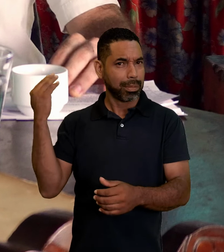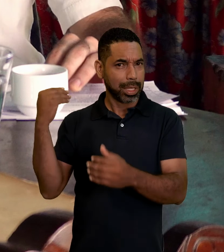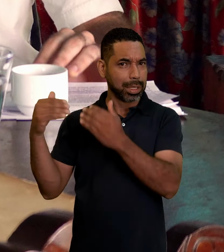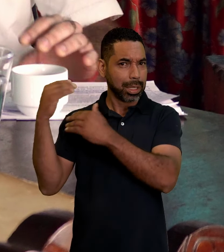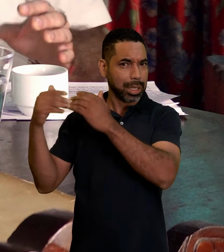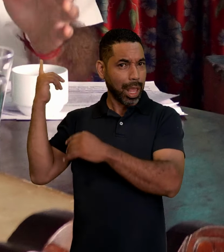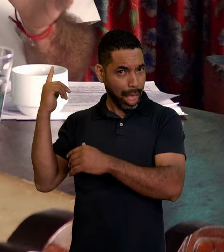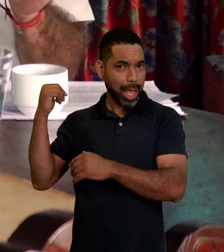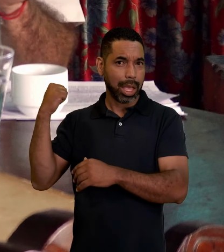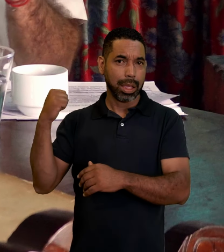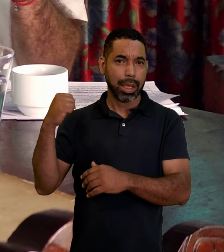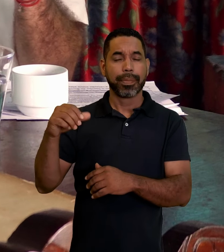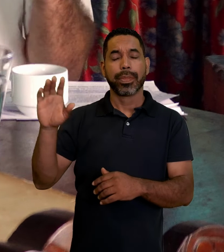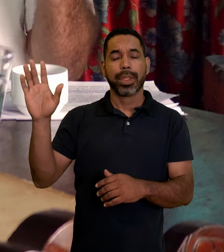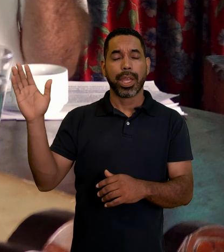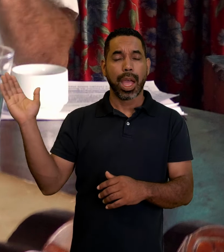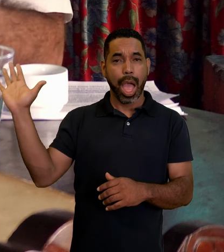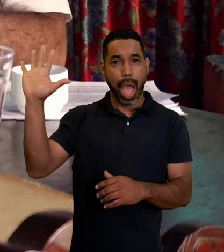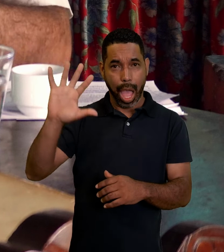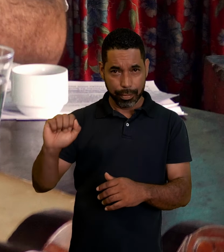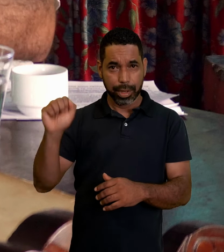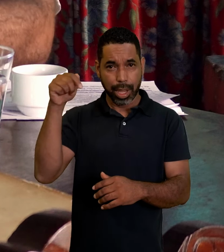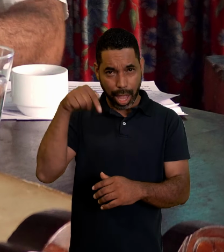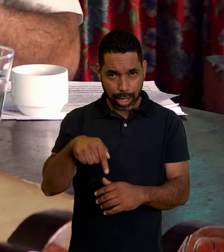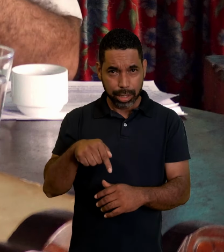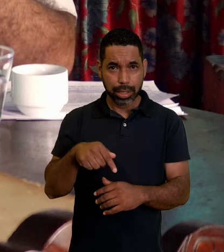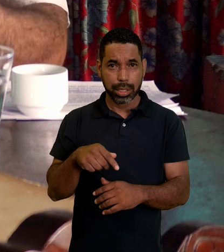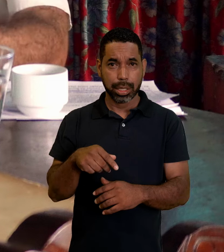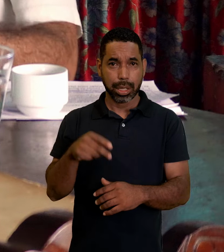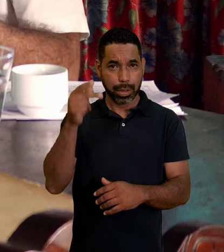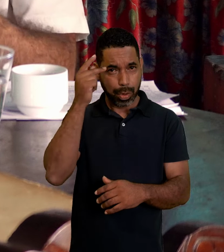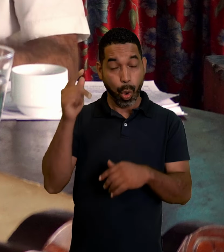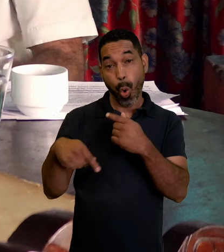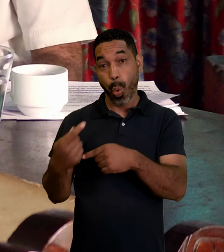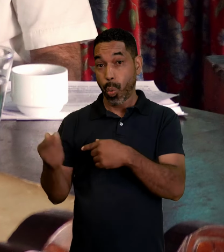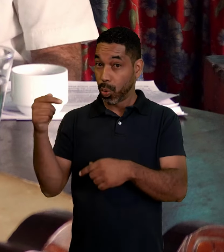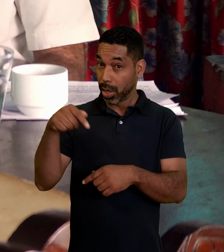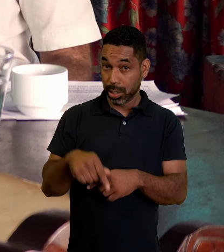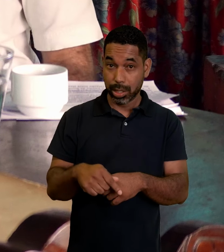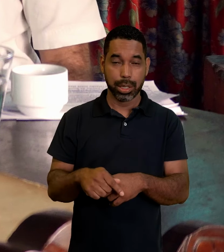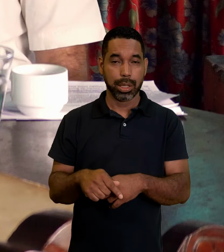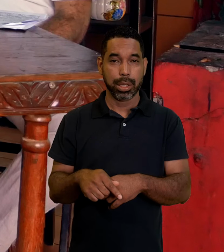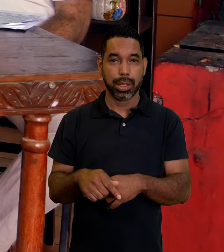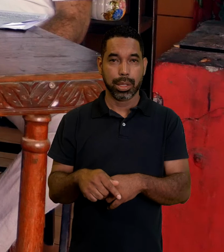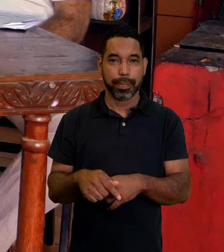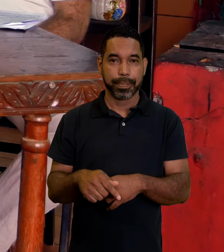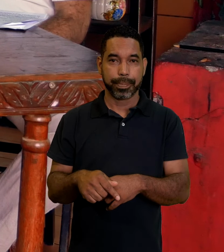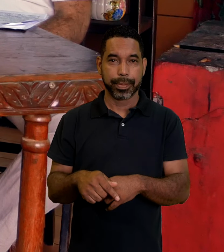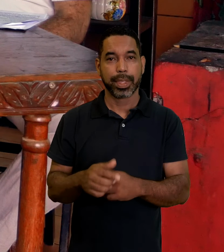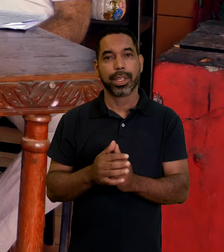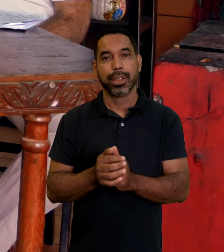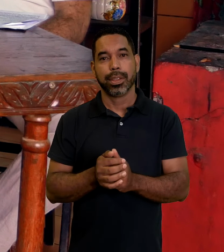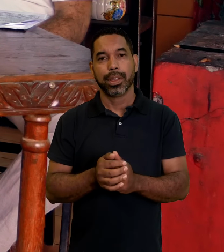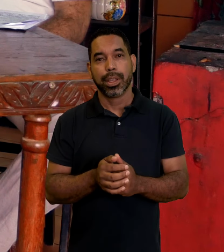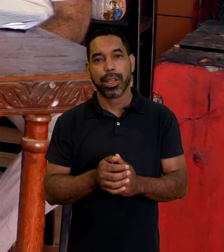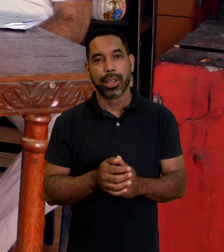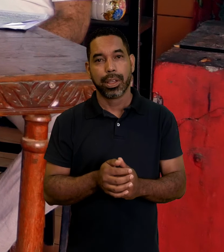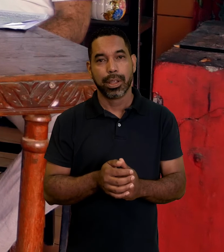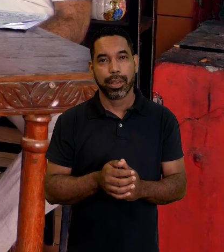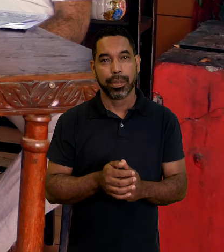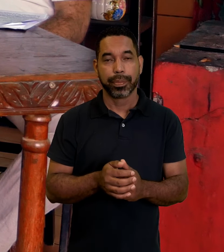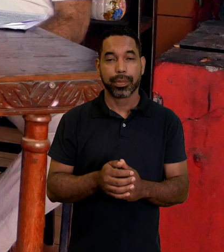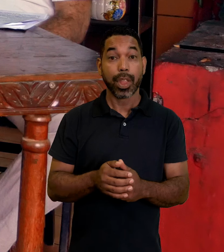ou é uma coisa que veio para cá e se formou aqui essa instrumentação? Então, esse é o tipo de